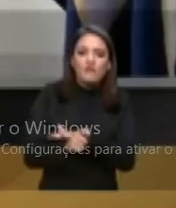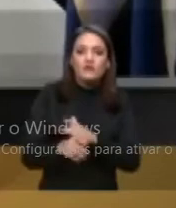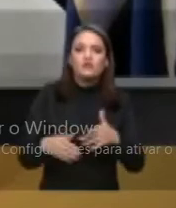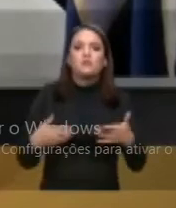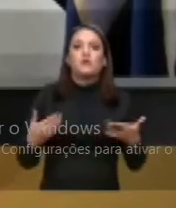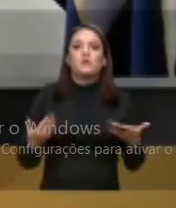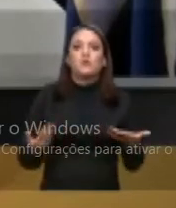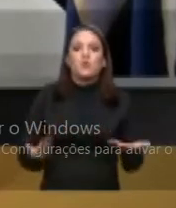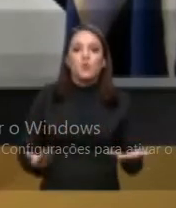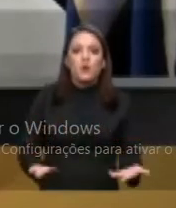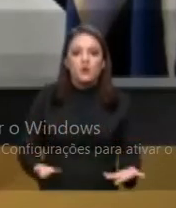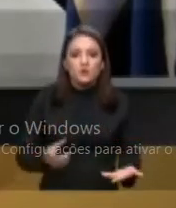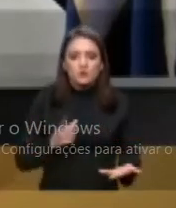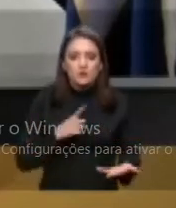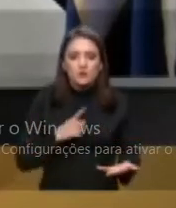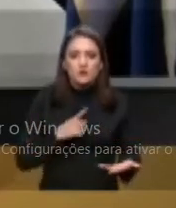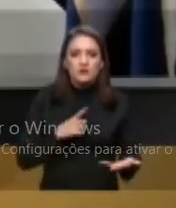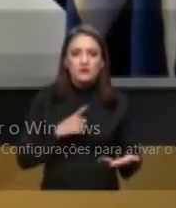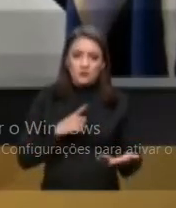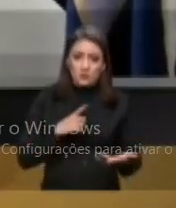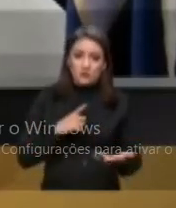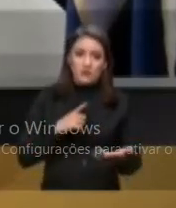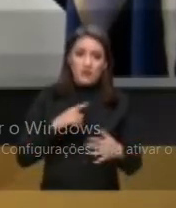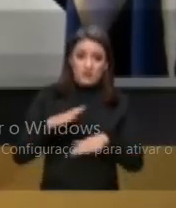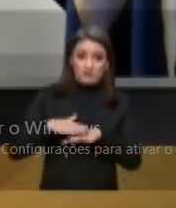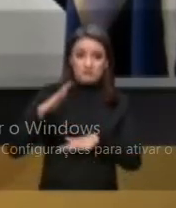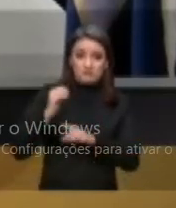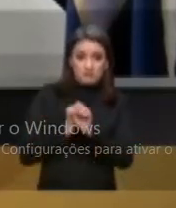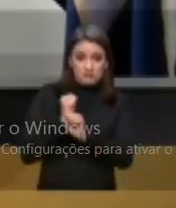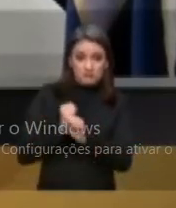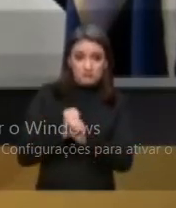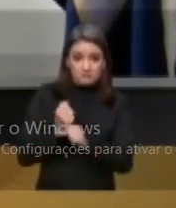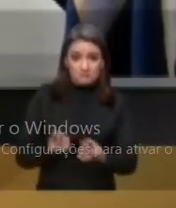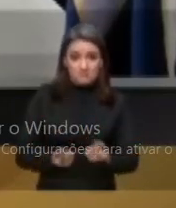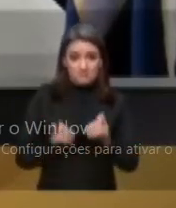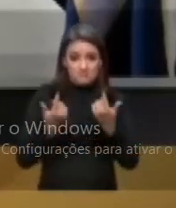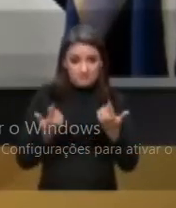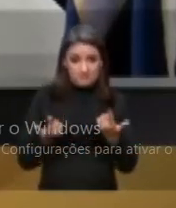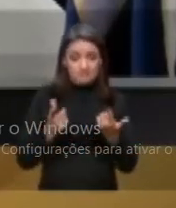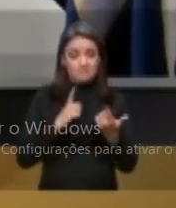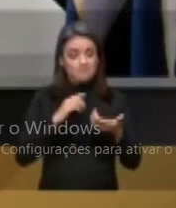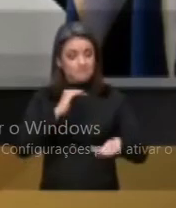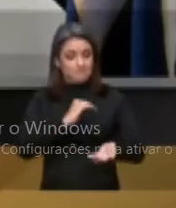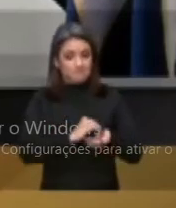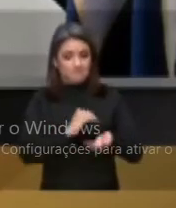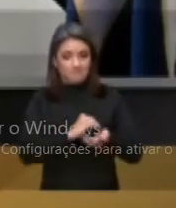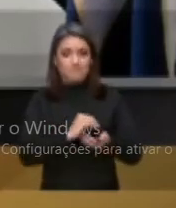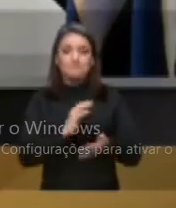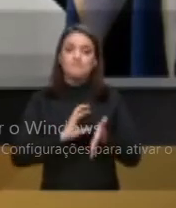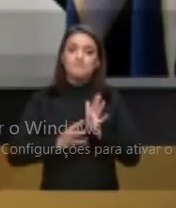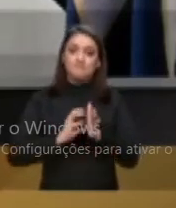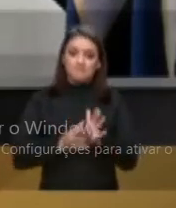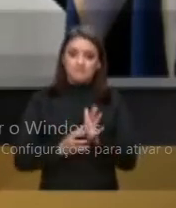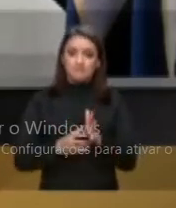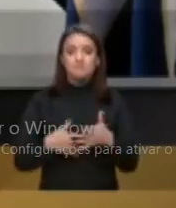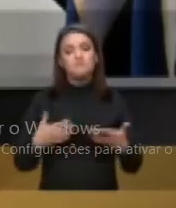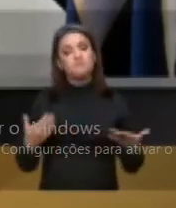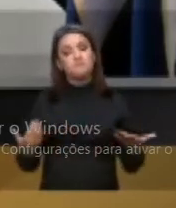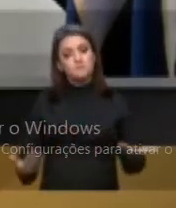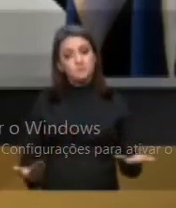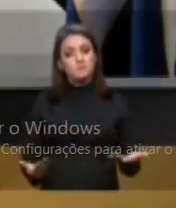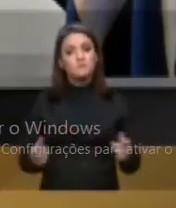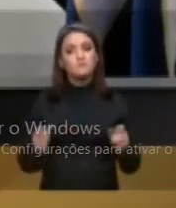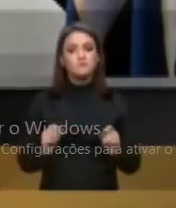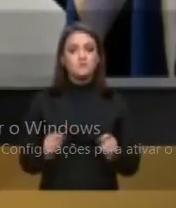restringe a investimentos cuja execução ultrapassa um exercício financeiro, o que não é o caso da disciplina do montante do fundo